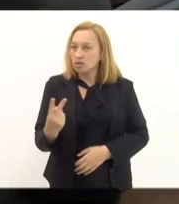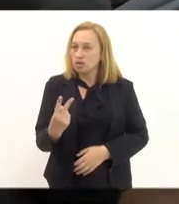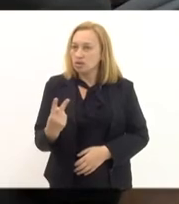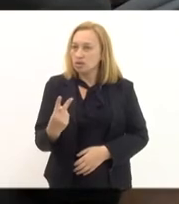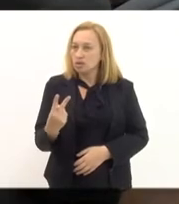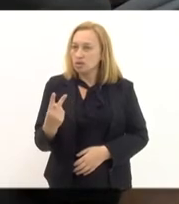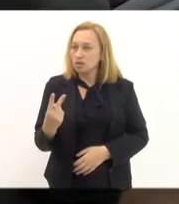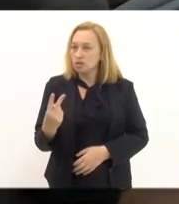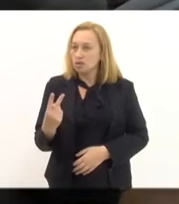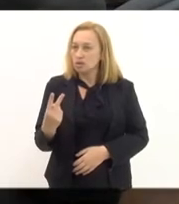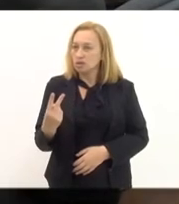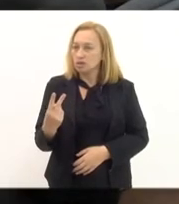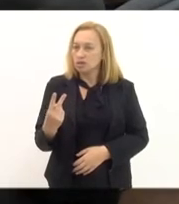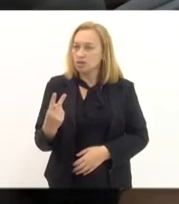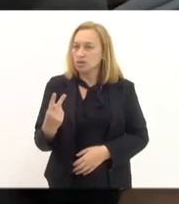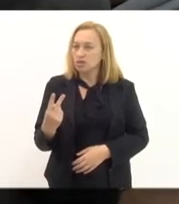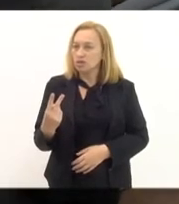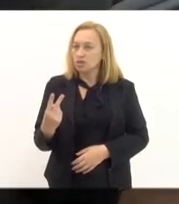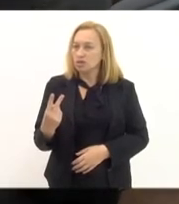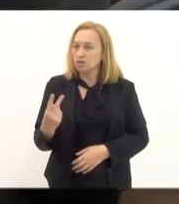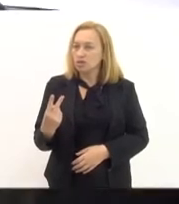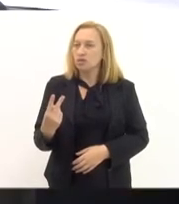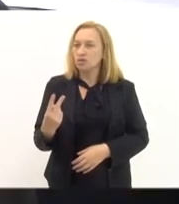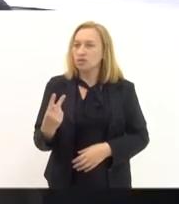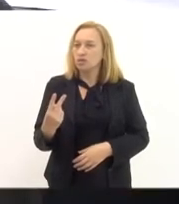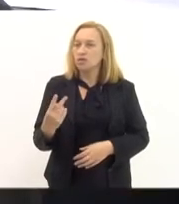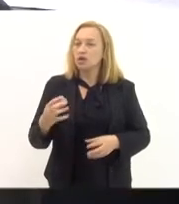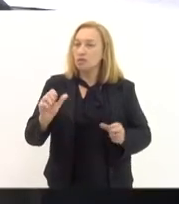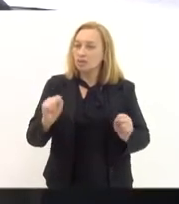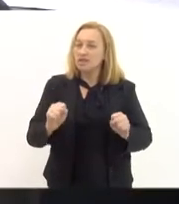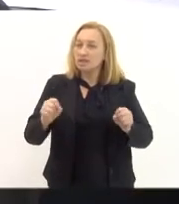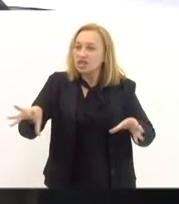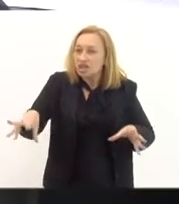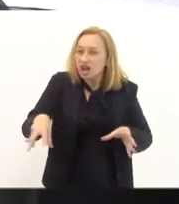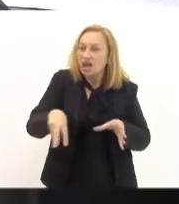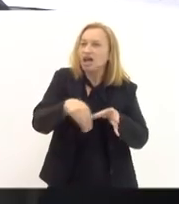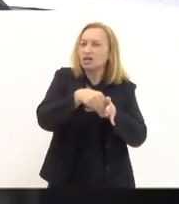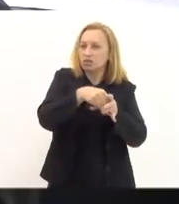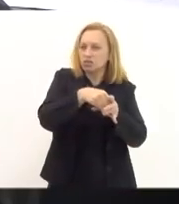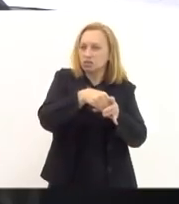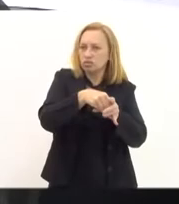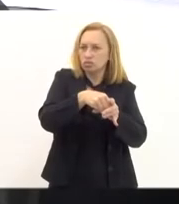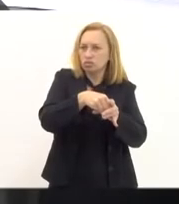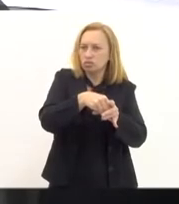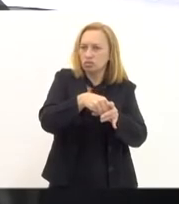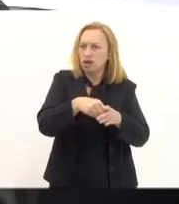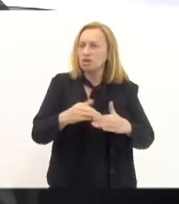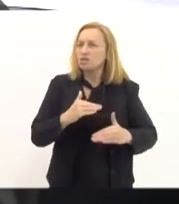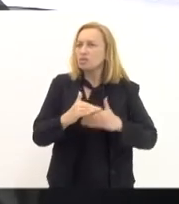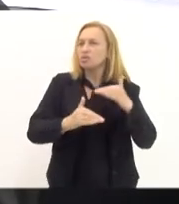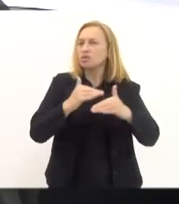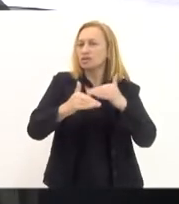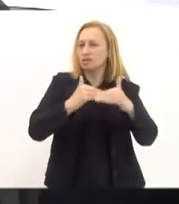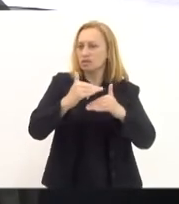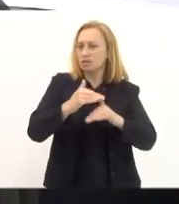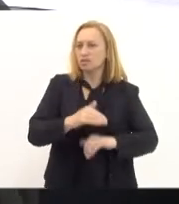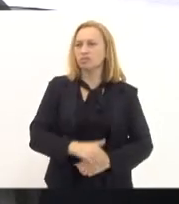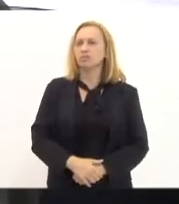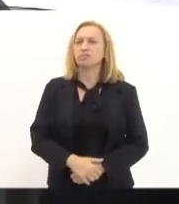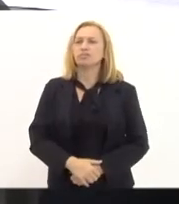estejam entrega integrado a esse a esse processo